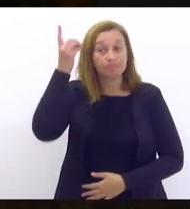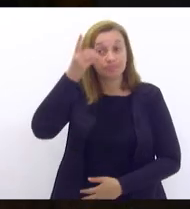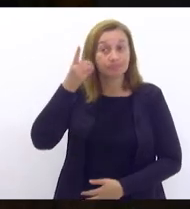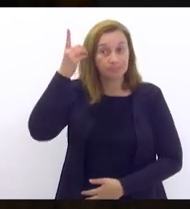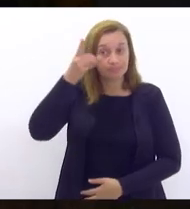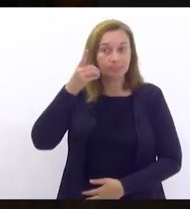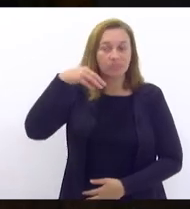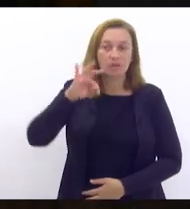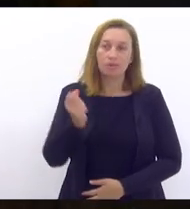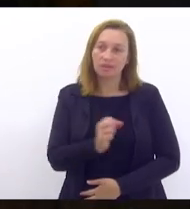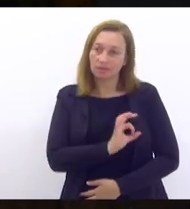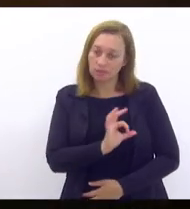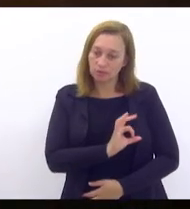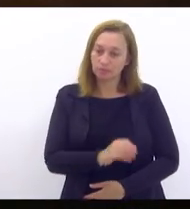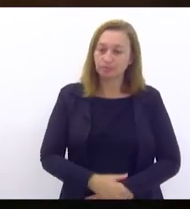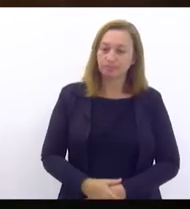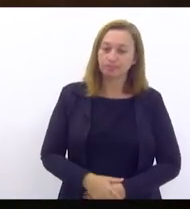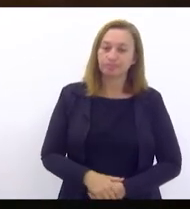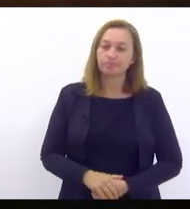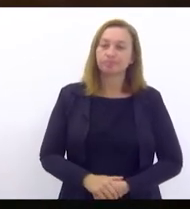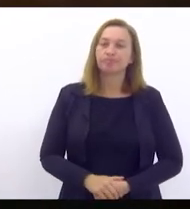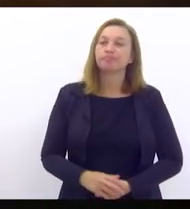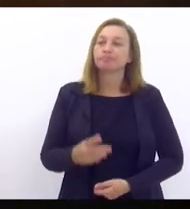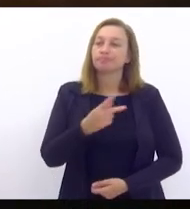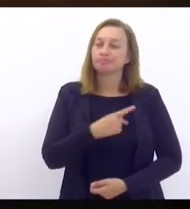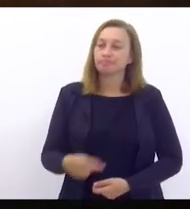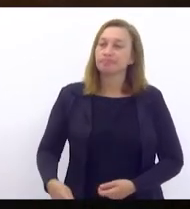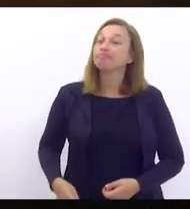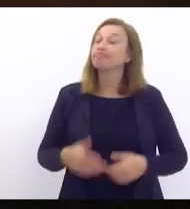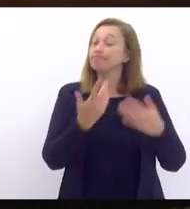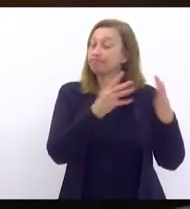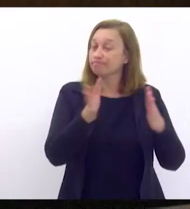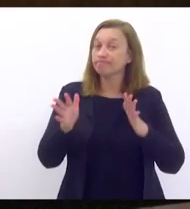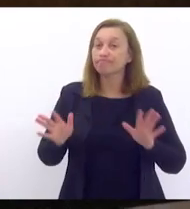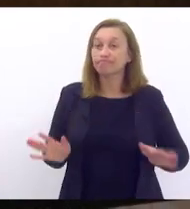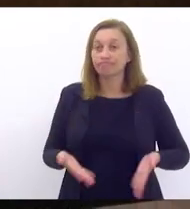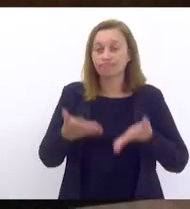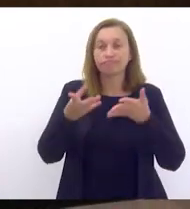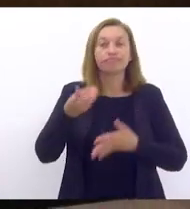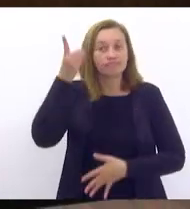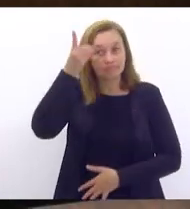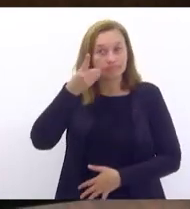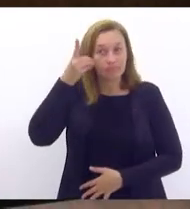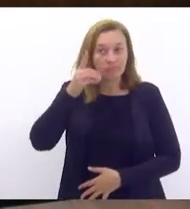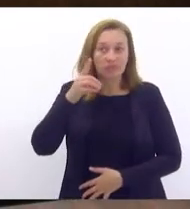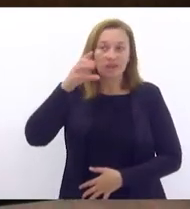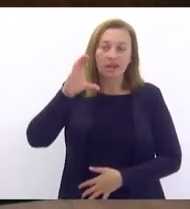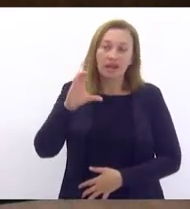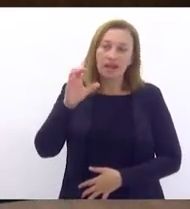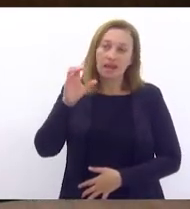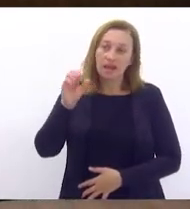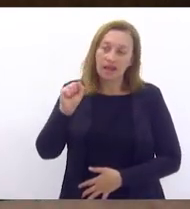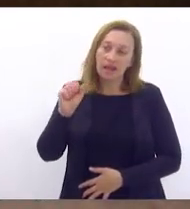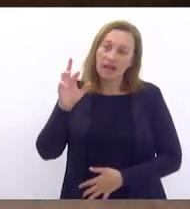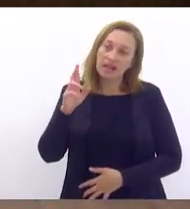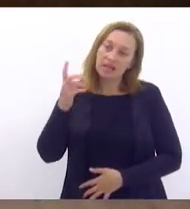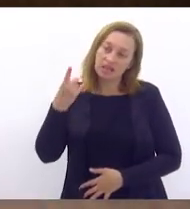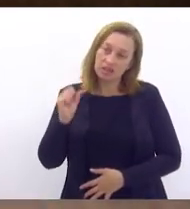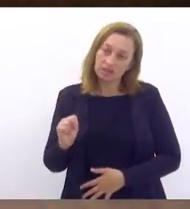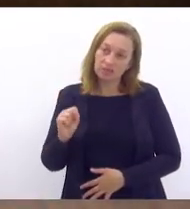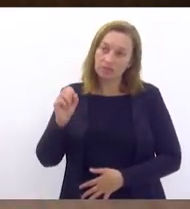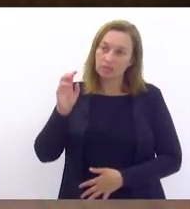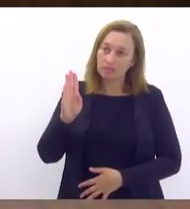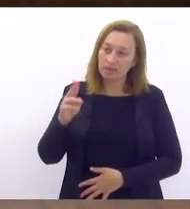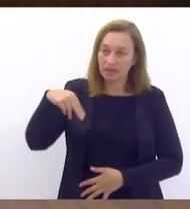deputada Marta Rocha. Presidente, elogiar aqui a iniciativa do deputado Carlinhos BNH, que na segunda,